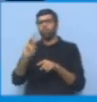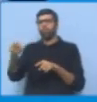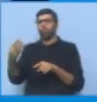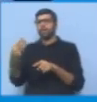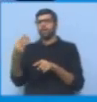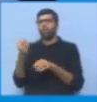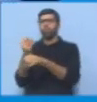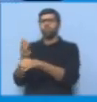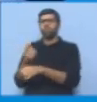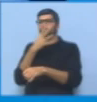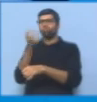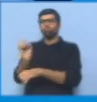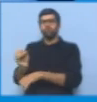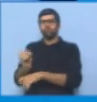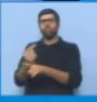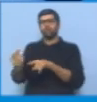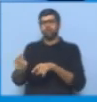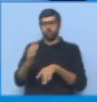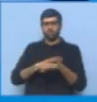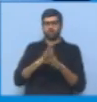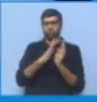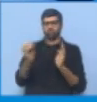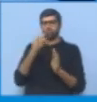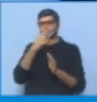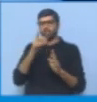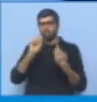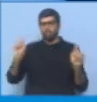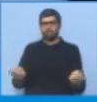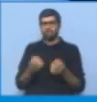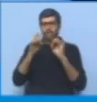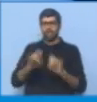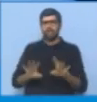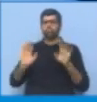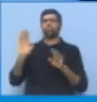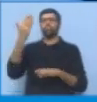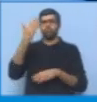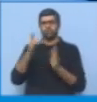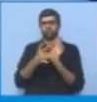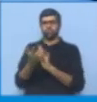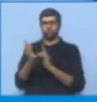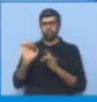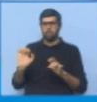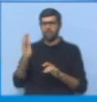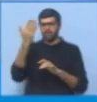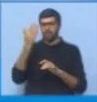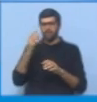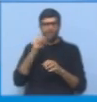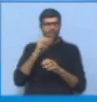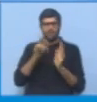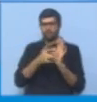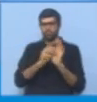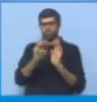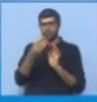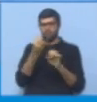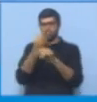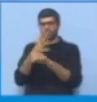que não tocam mesmo, não é? Depois São João diz, este foi o primeiro dos milagres que Jesus fez. Então o primeiro e os outros três Evangelhos não